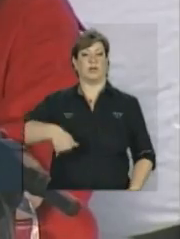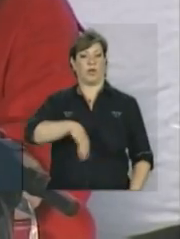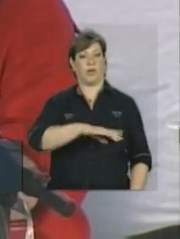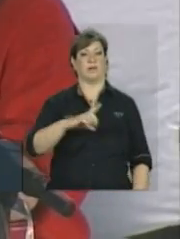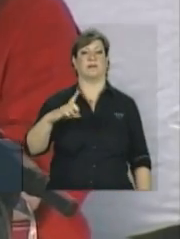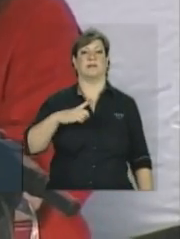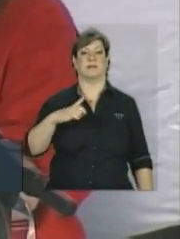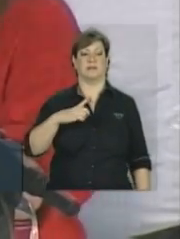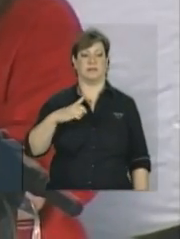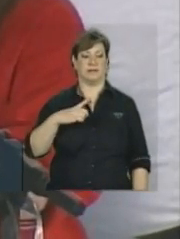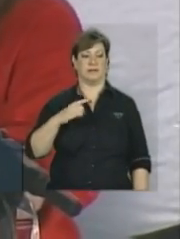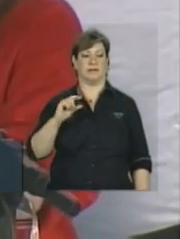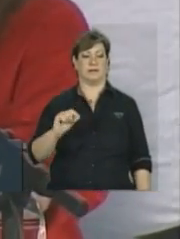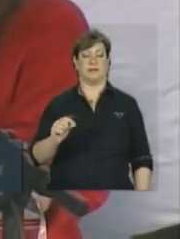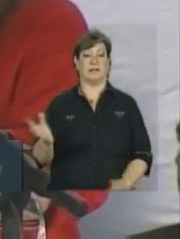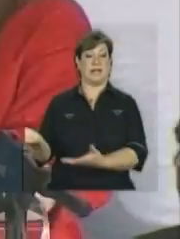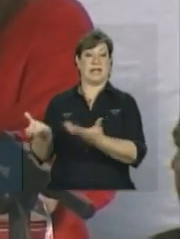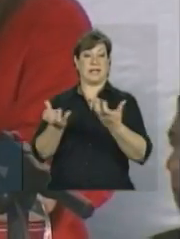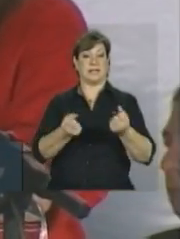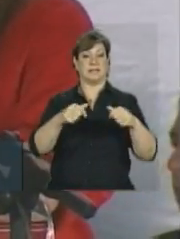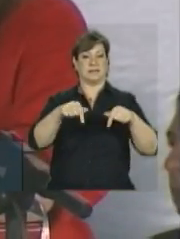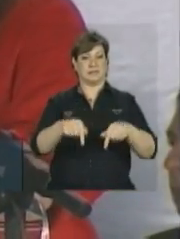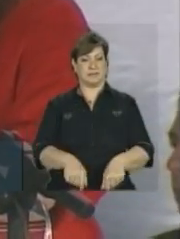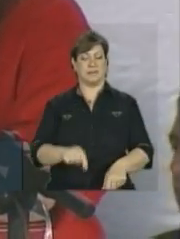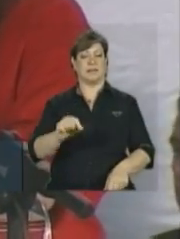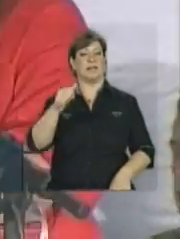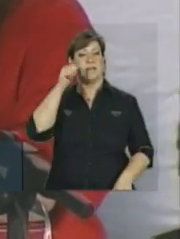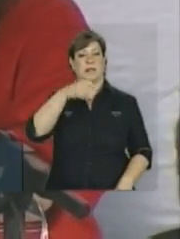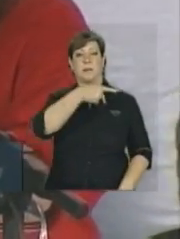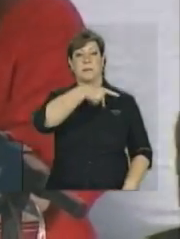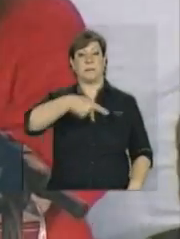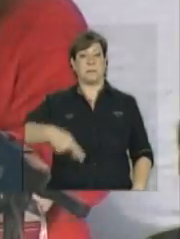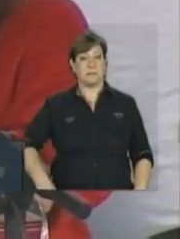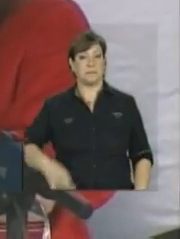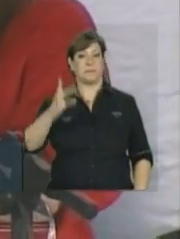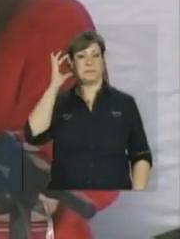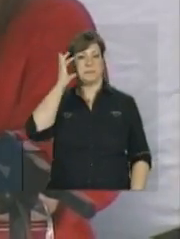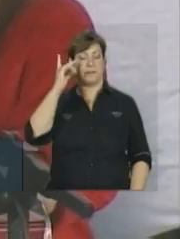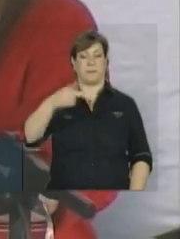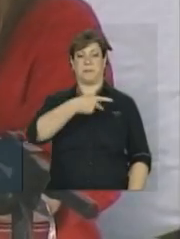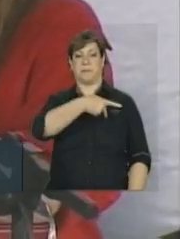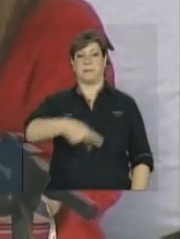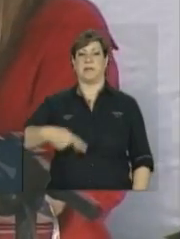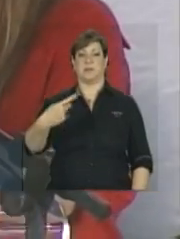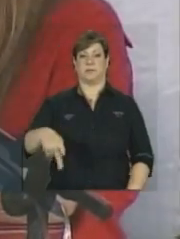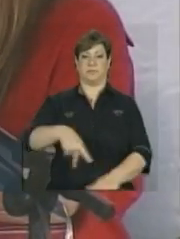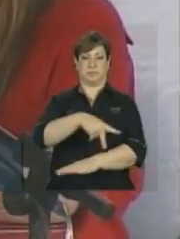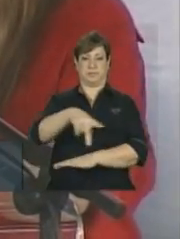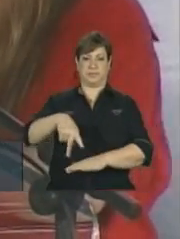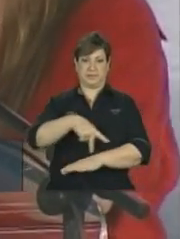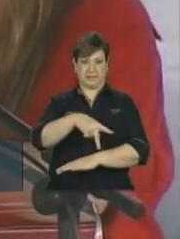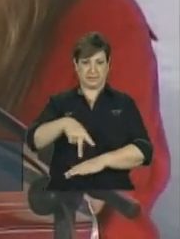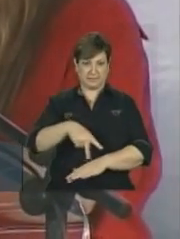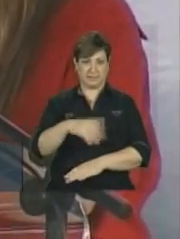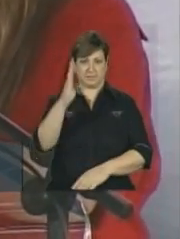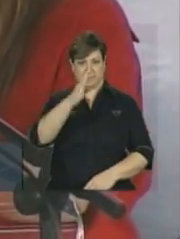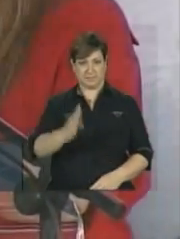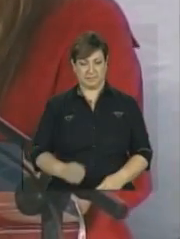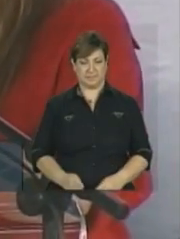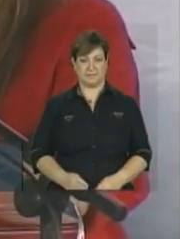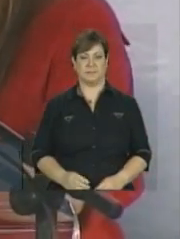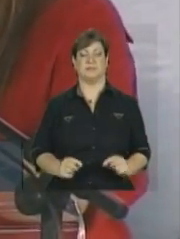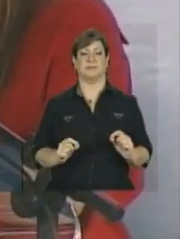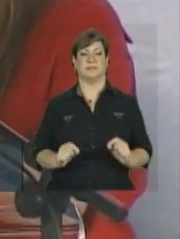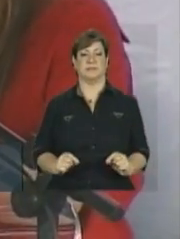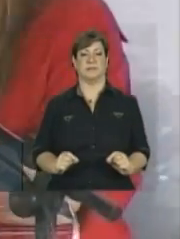tem em estar recebendo aqui a presidenta da República do Brasil, Dilma Rousseff. E mais